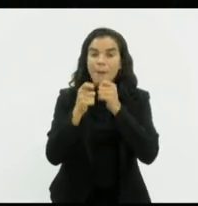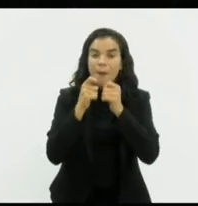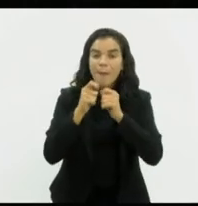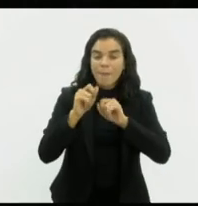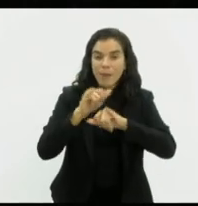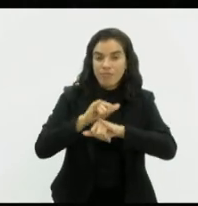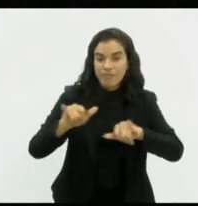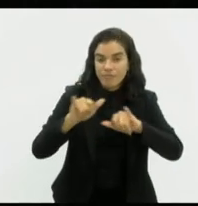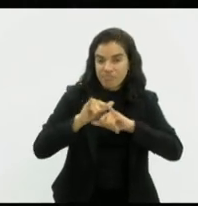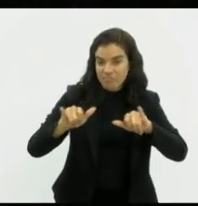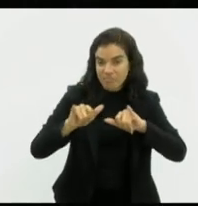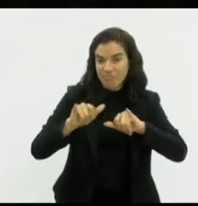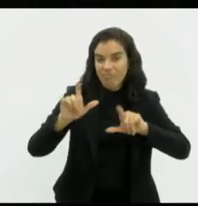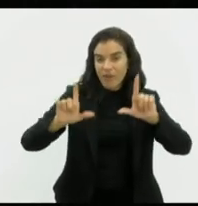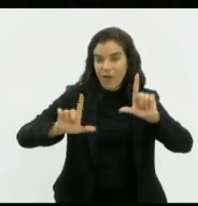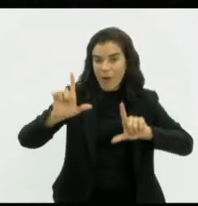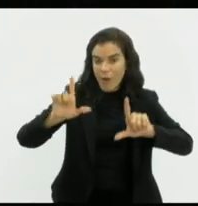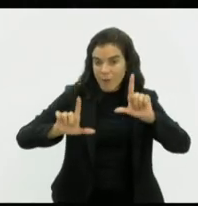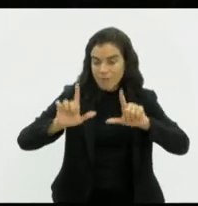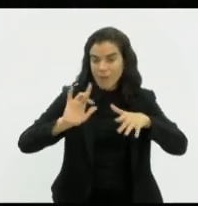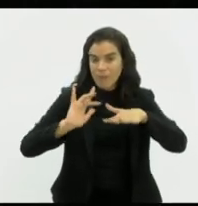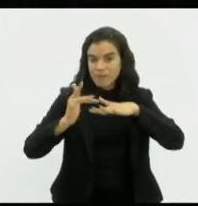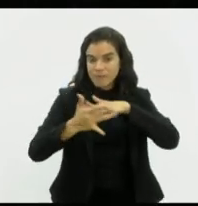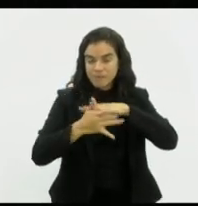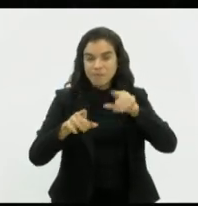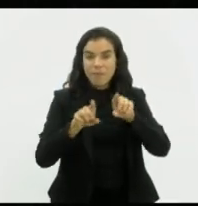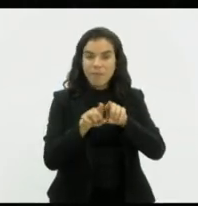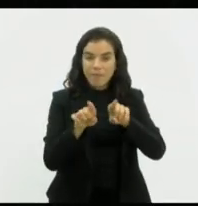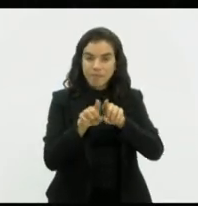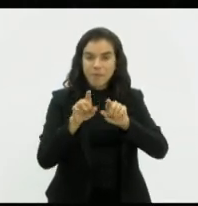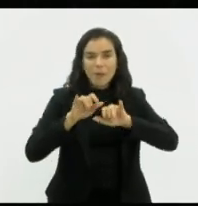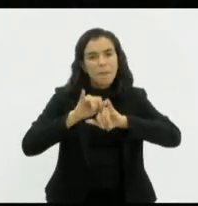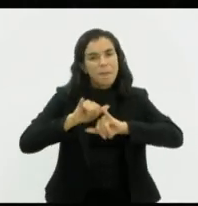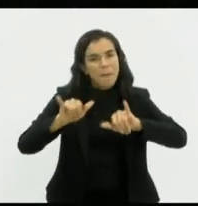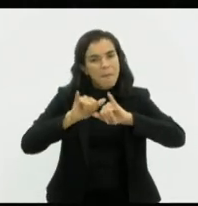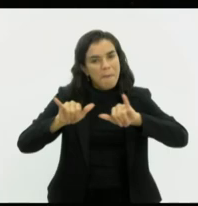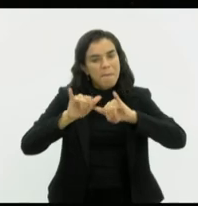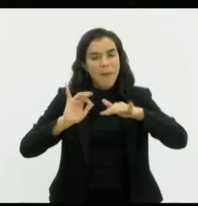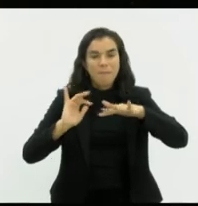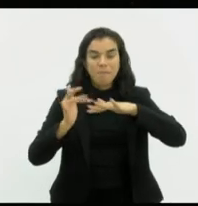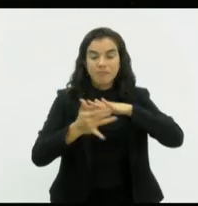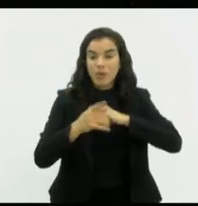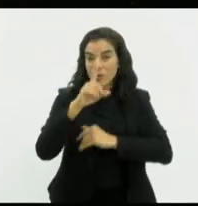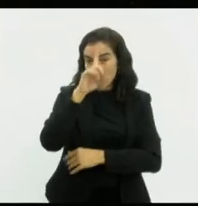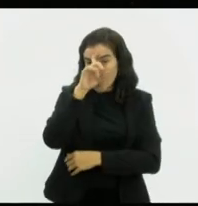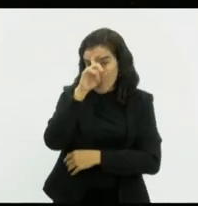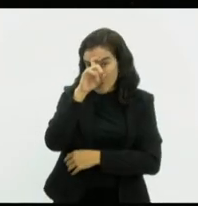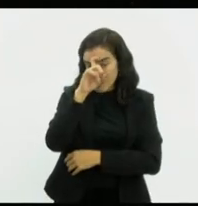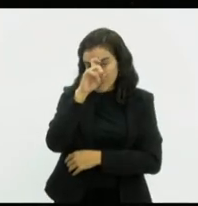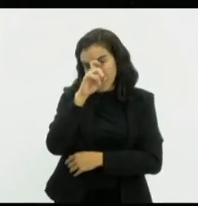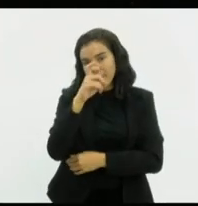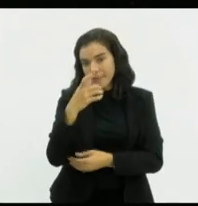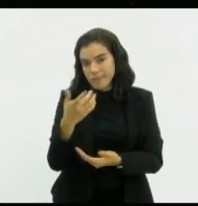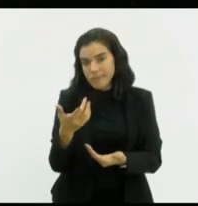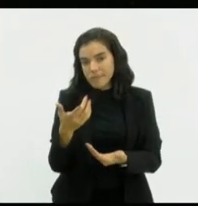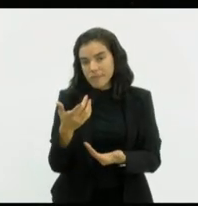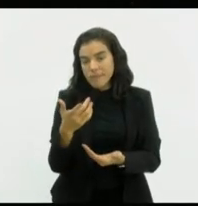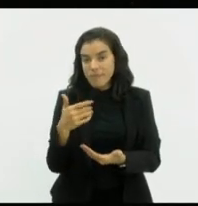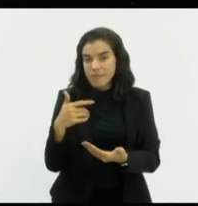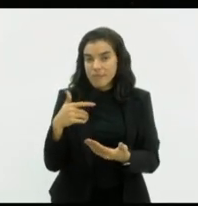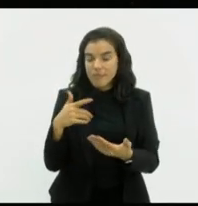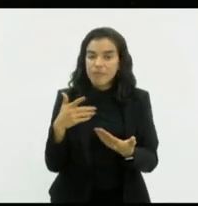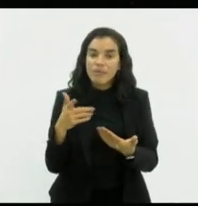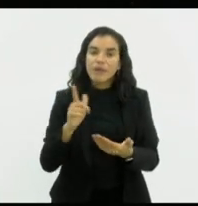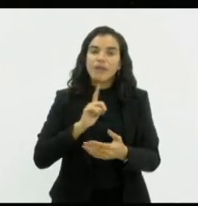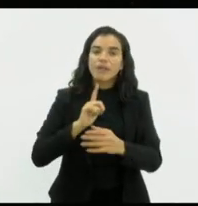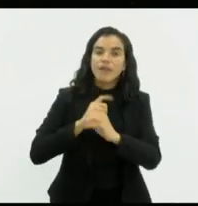jornalística, não só nas redes sociais, como também na mídia, como um hospital, né, que até então teve